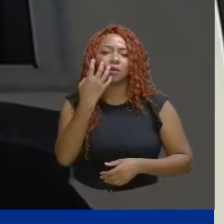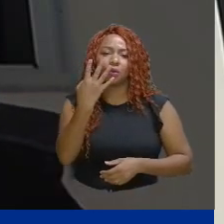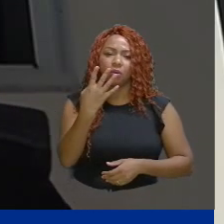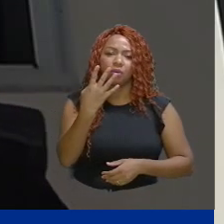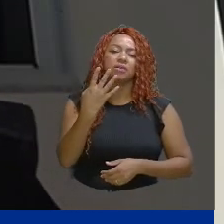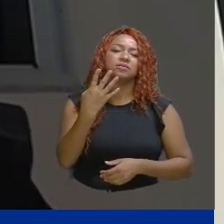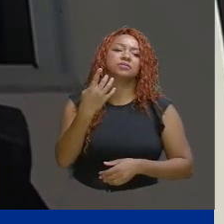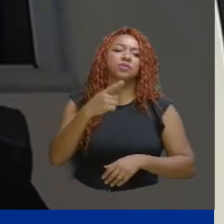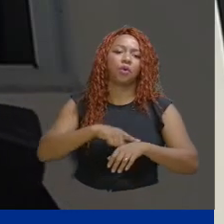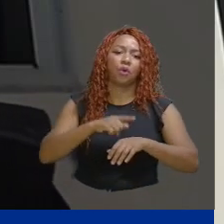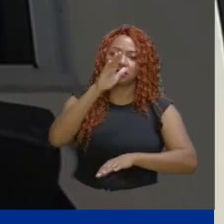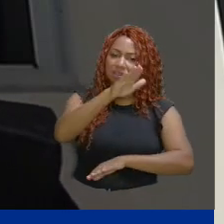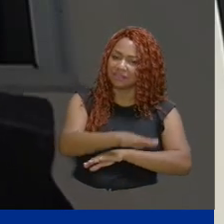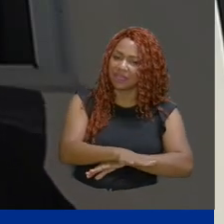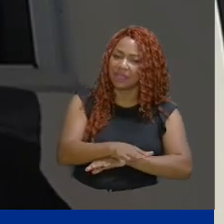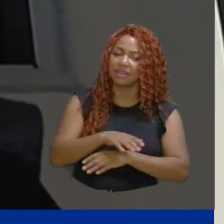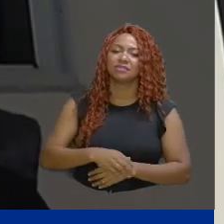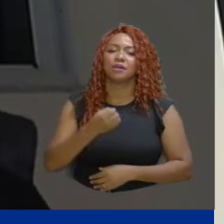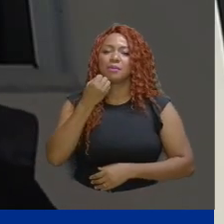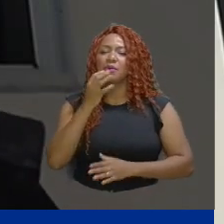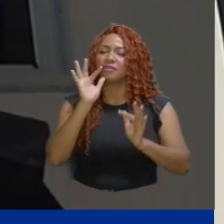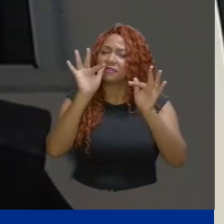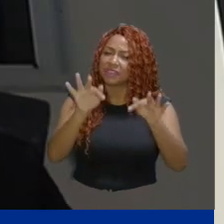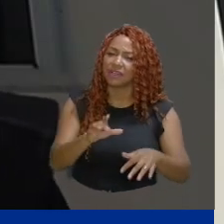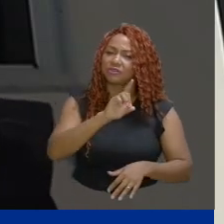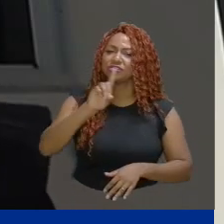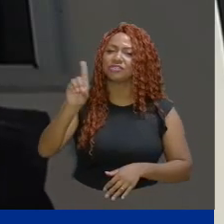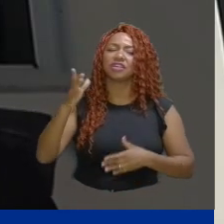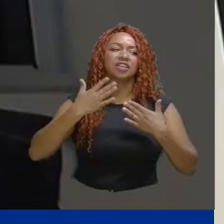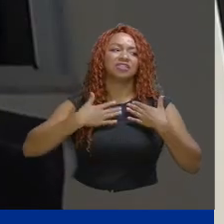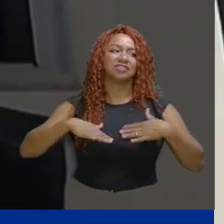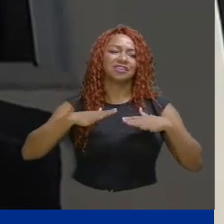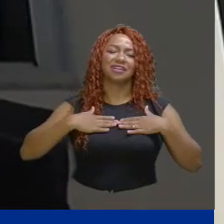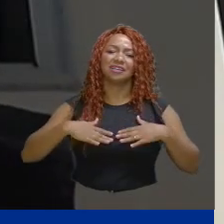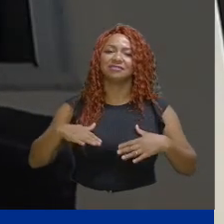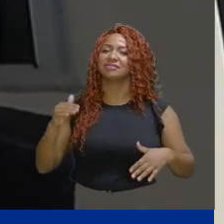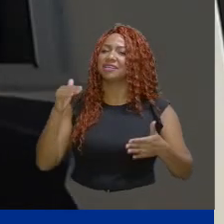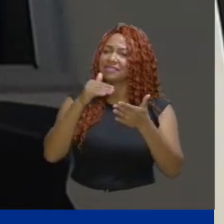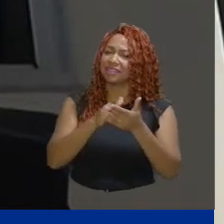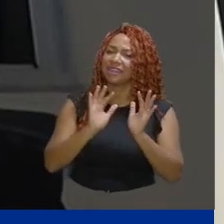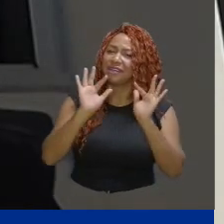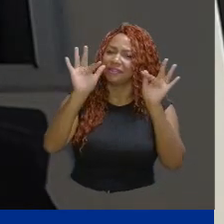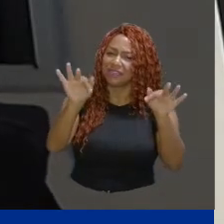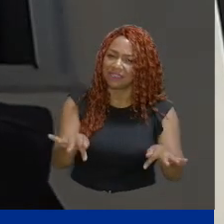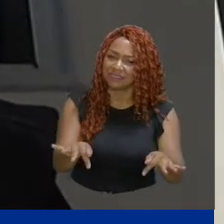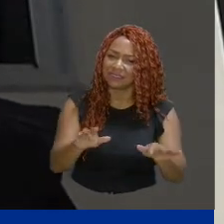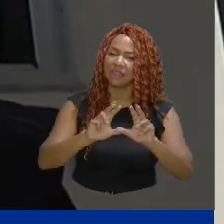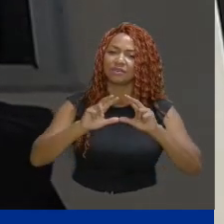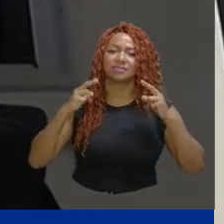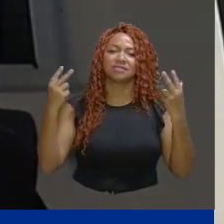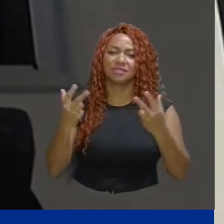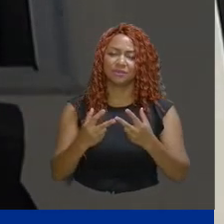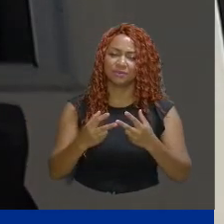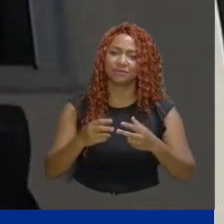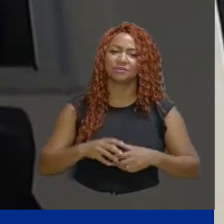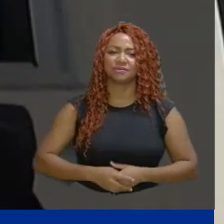horas, tá bom? Então tenham todos um bom resto de dia, um bom descanso e até lá. Está encerrada a nossa sessão.